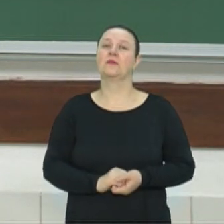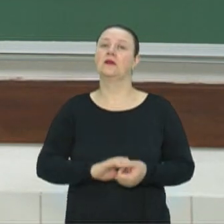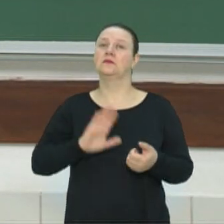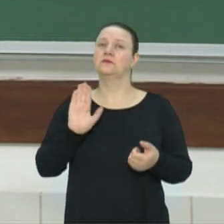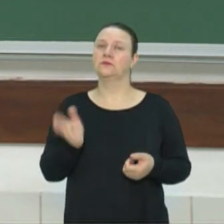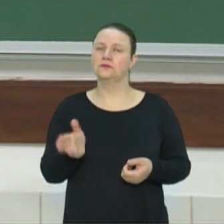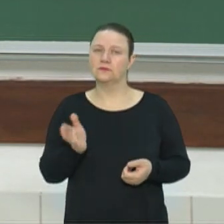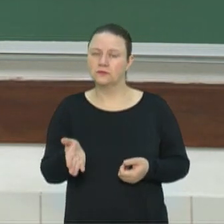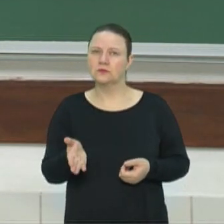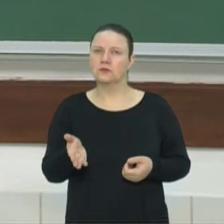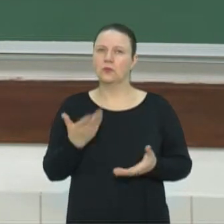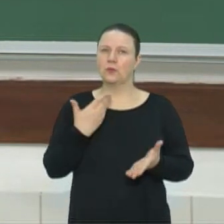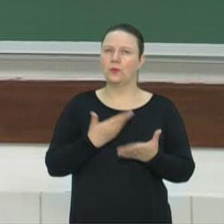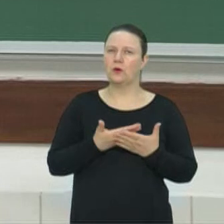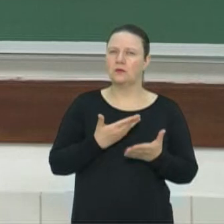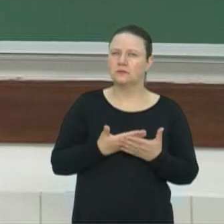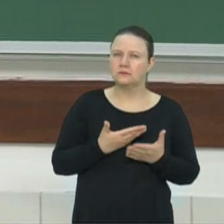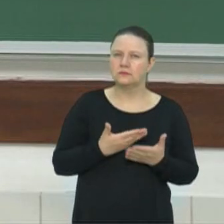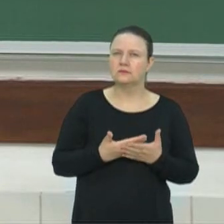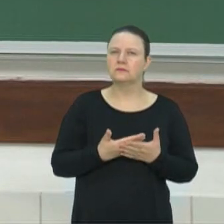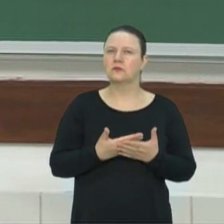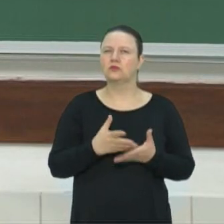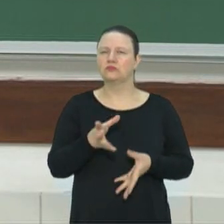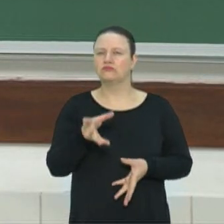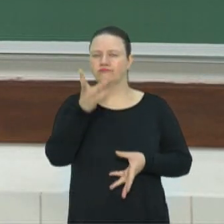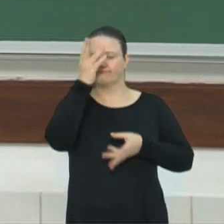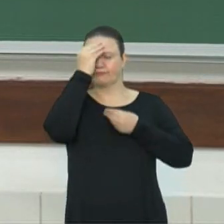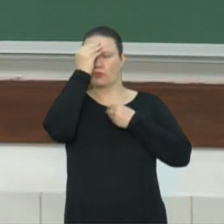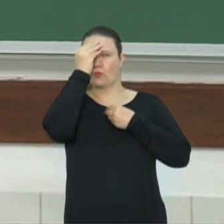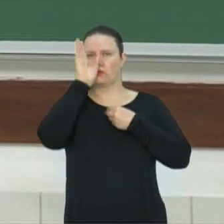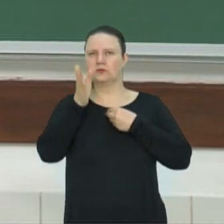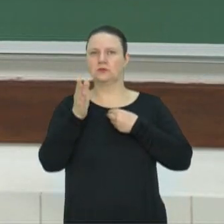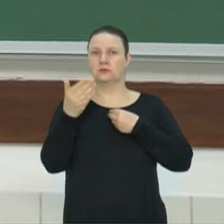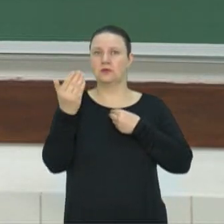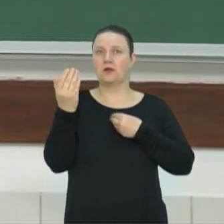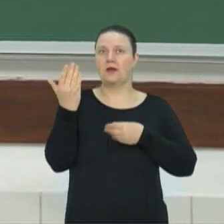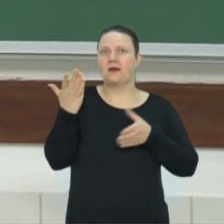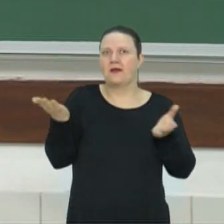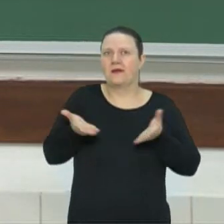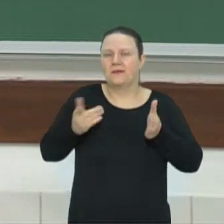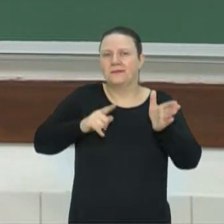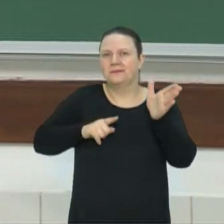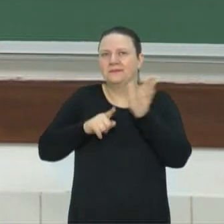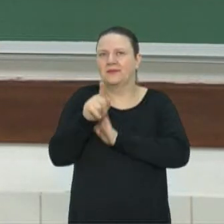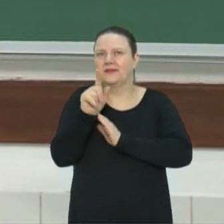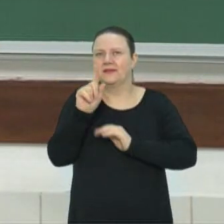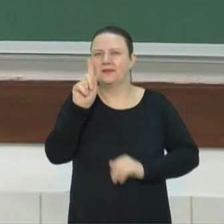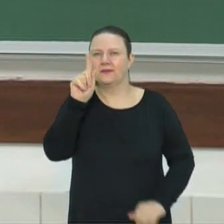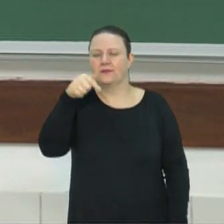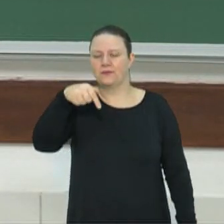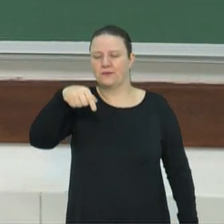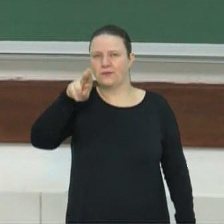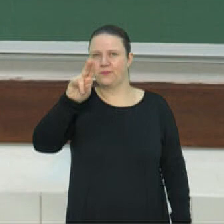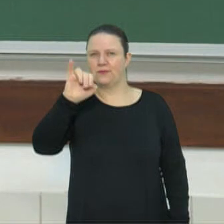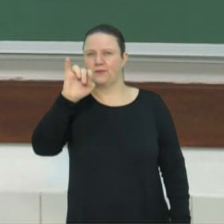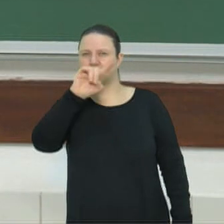vocês pegaram essa aula assim muito bem, né? Então vamos ao nosso teste, ao nosso quiz. Ver se vocês estão craque